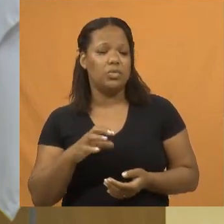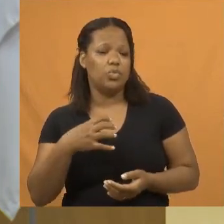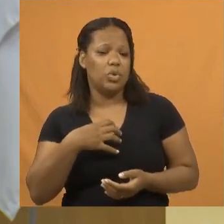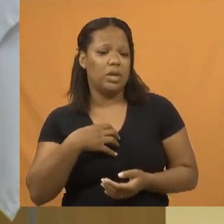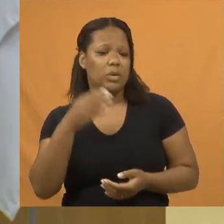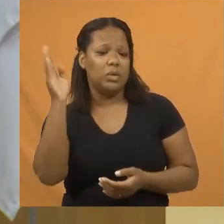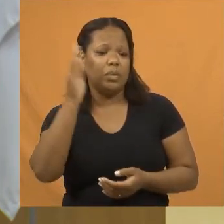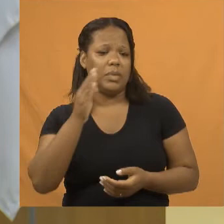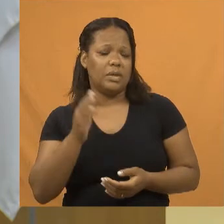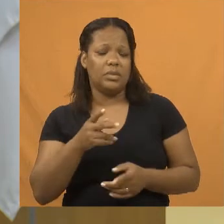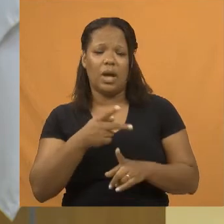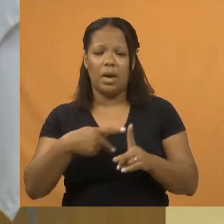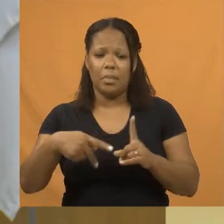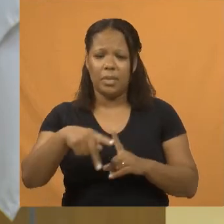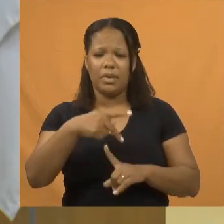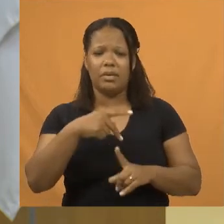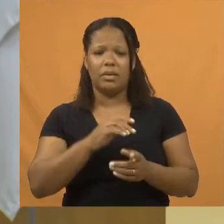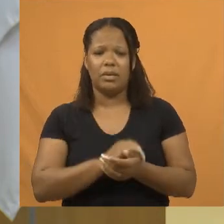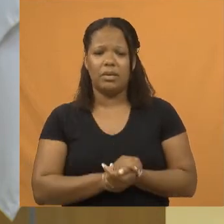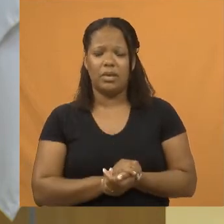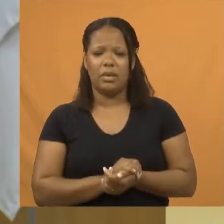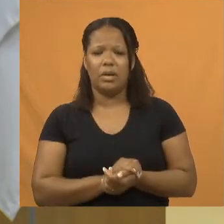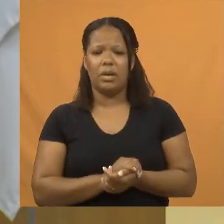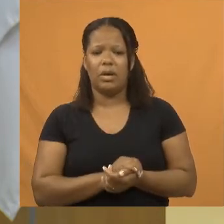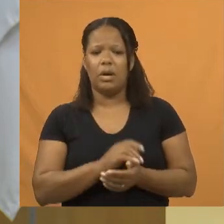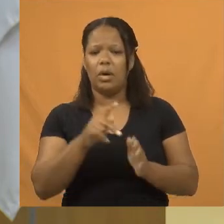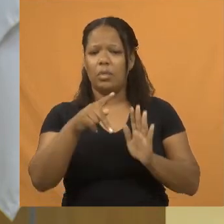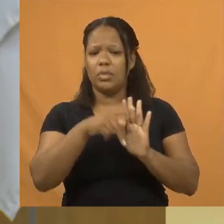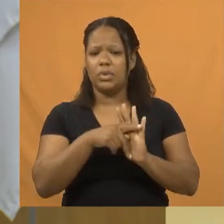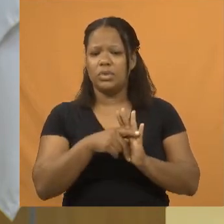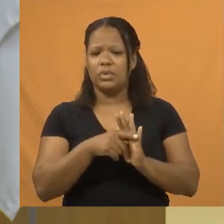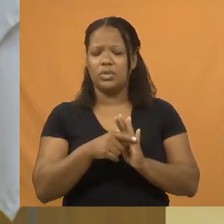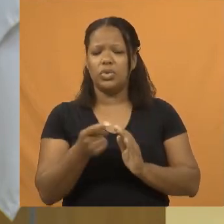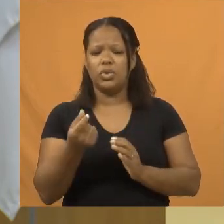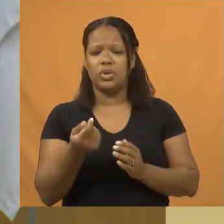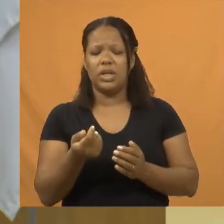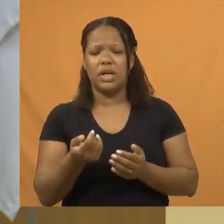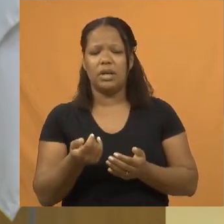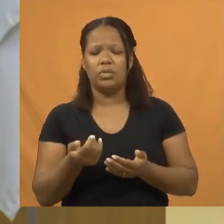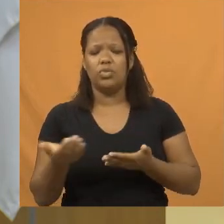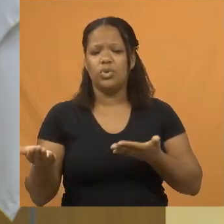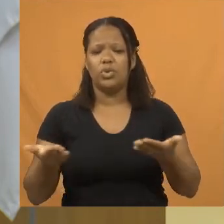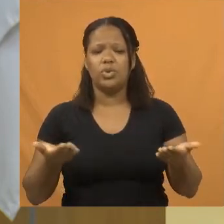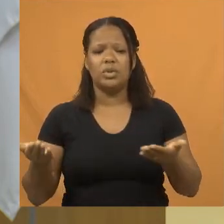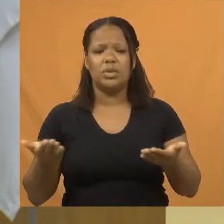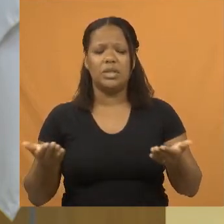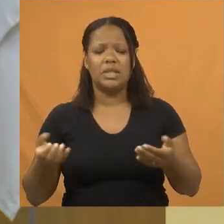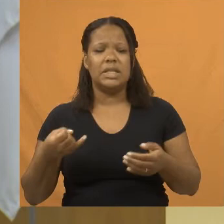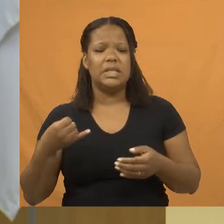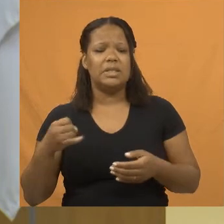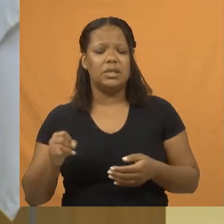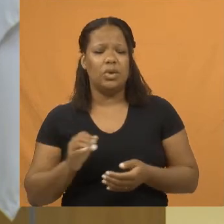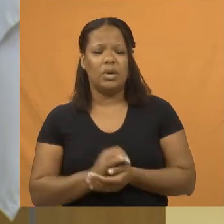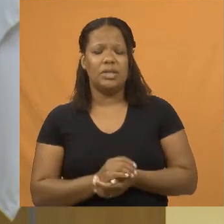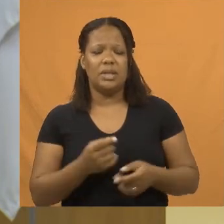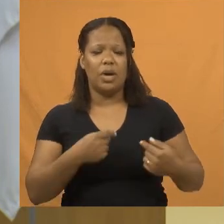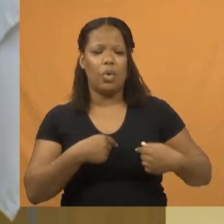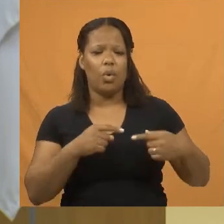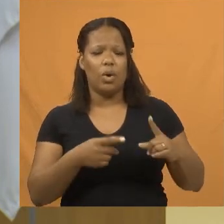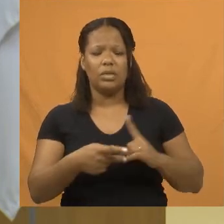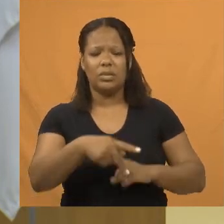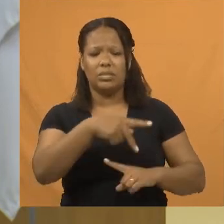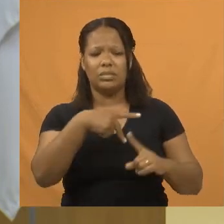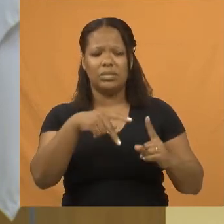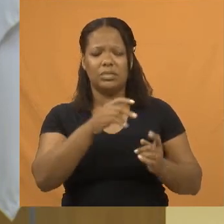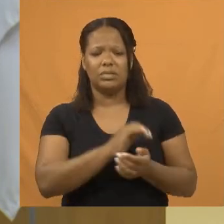A Previdência, ela é, na verdade, um projeto de distribuição de renda. E se a gente atacar a Previdência da forma